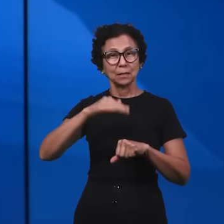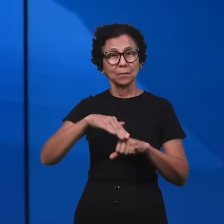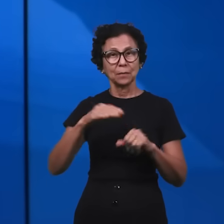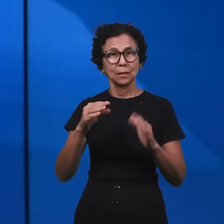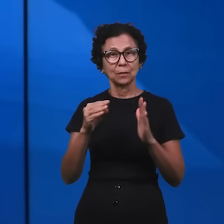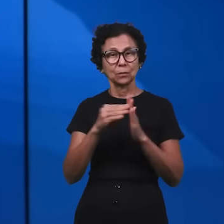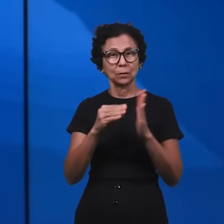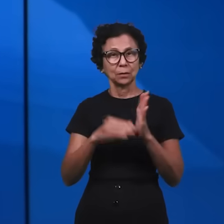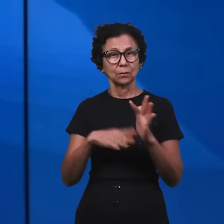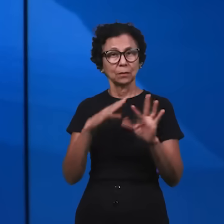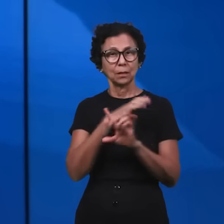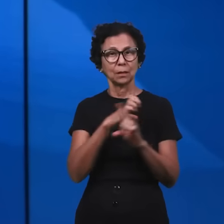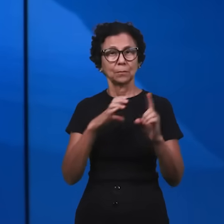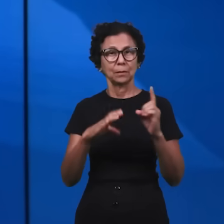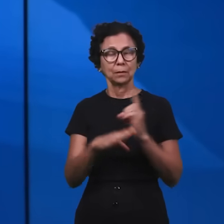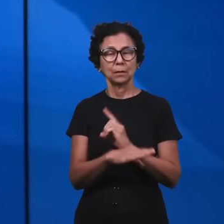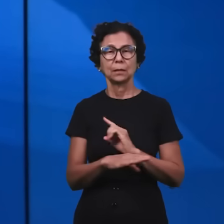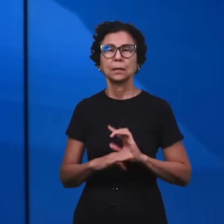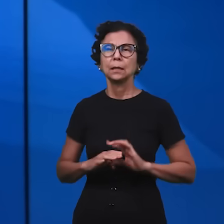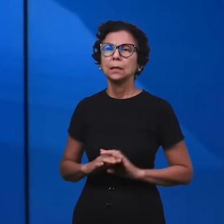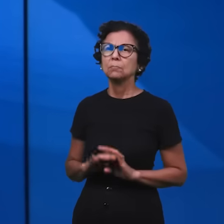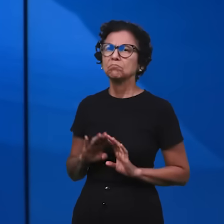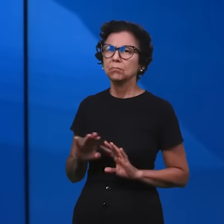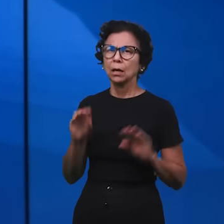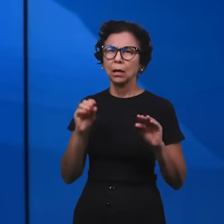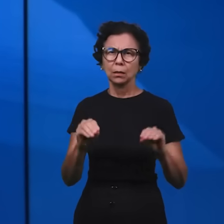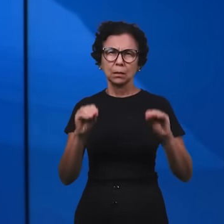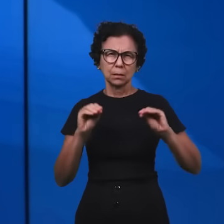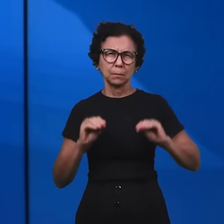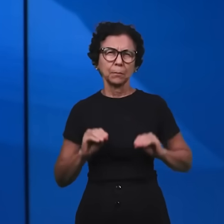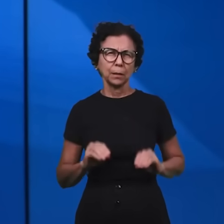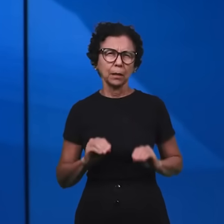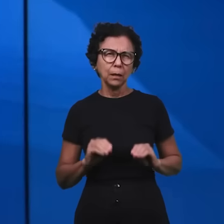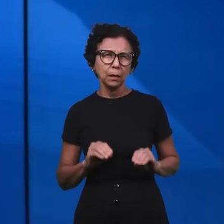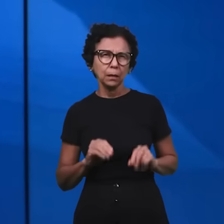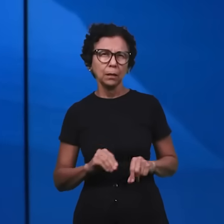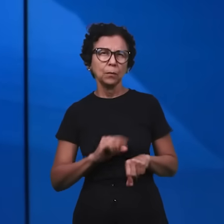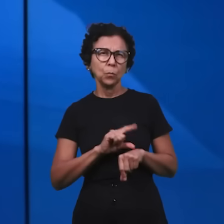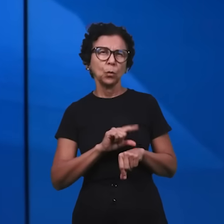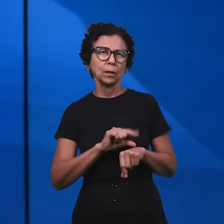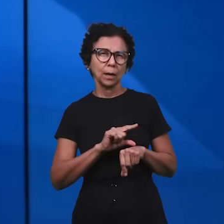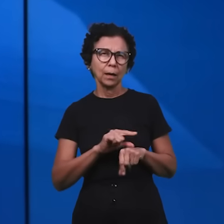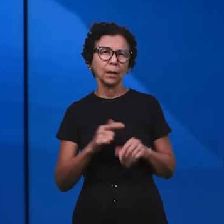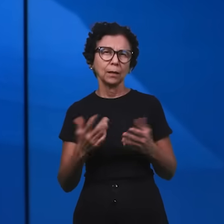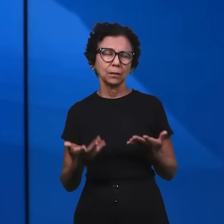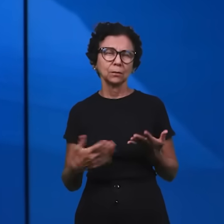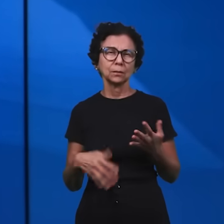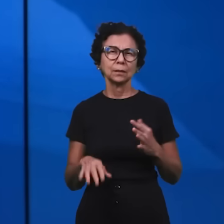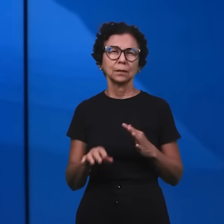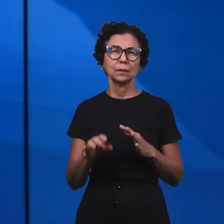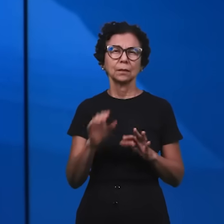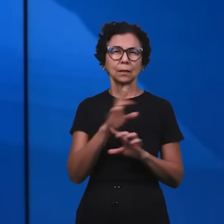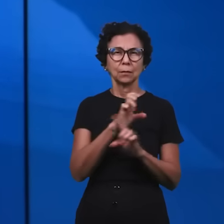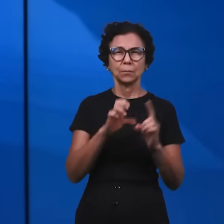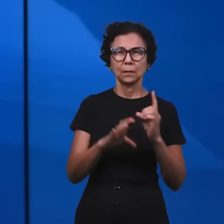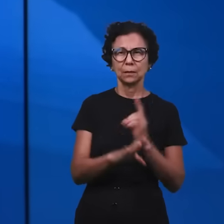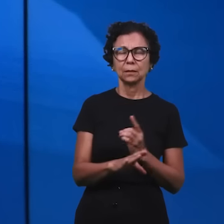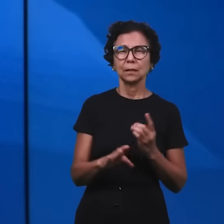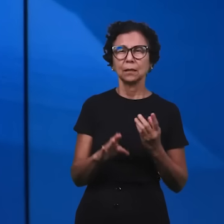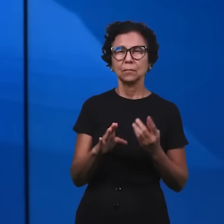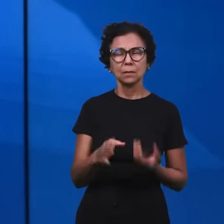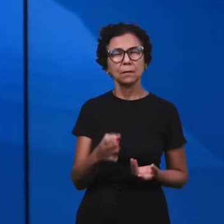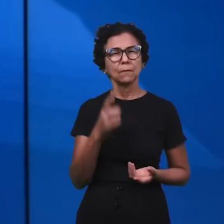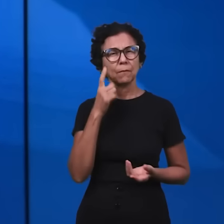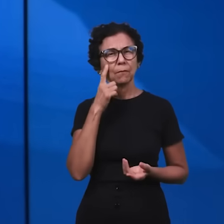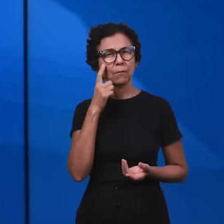Dominical. Essa primeira parte nós adiantamos sempre um pouco antes do horário da Escola Bíblica propriamente dita, para que os irmãos tenham